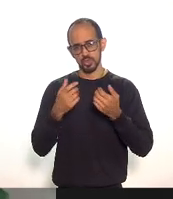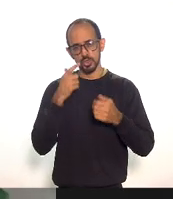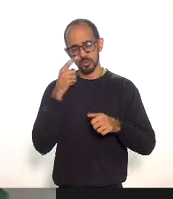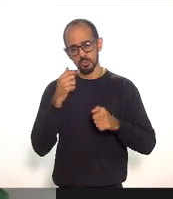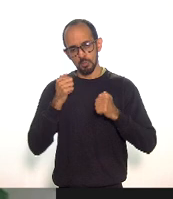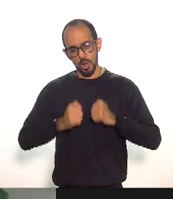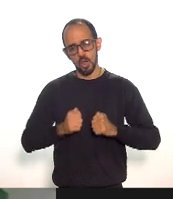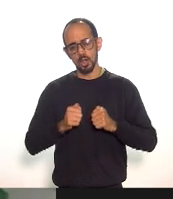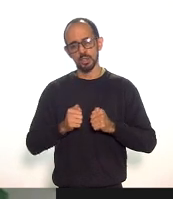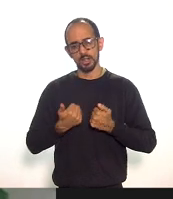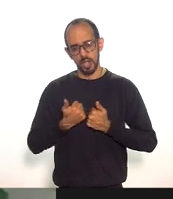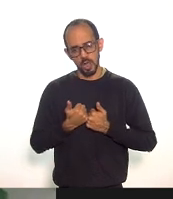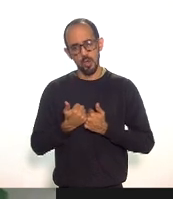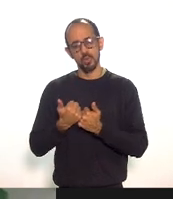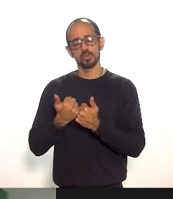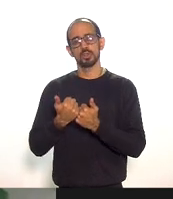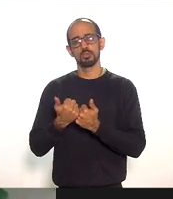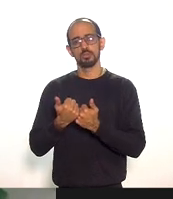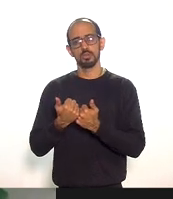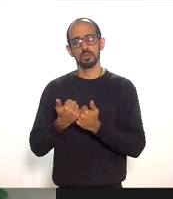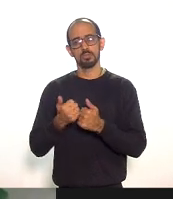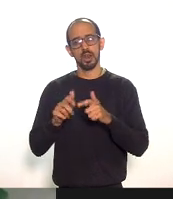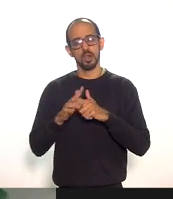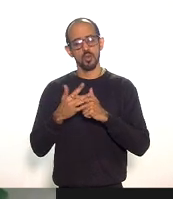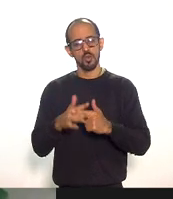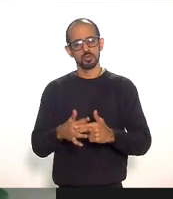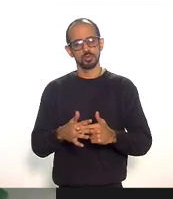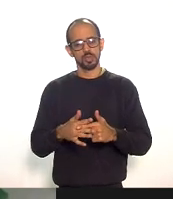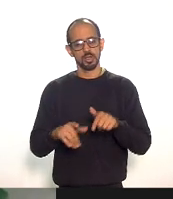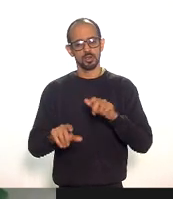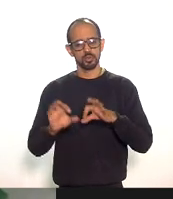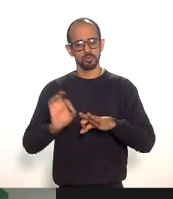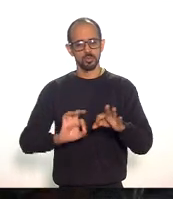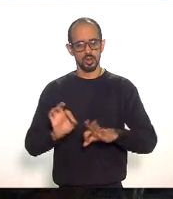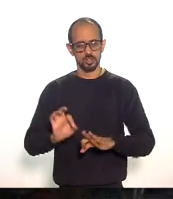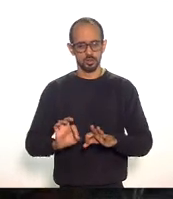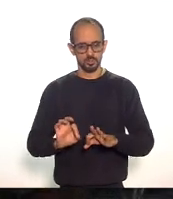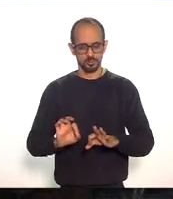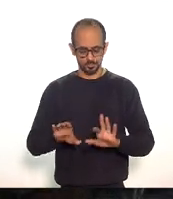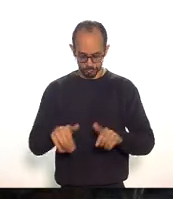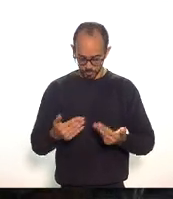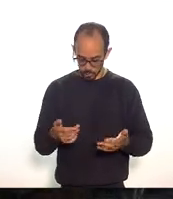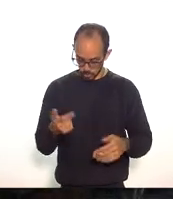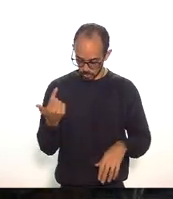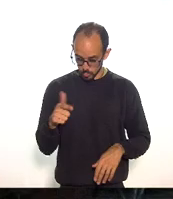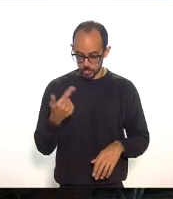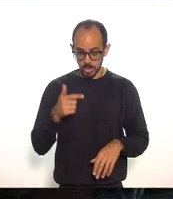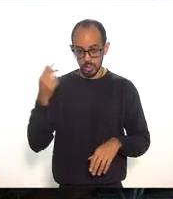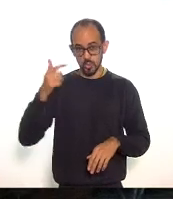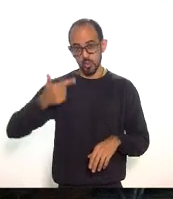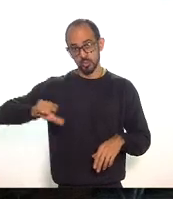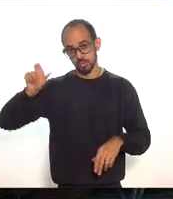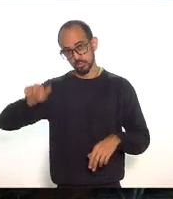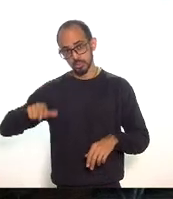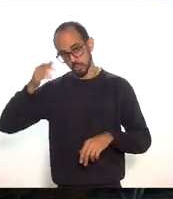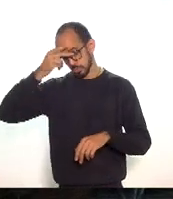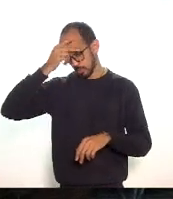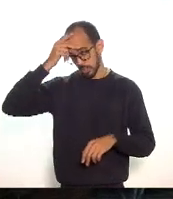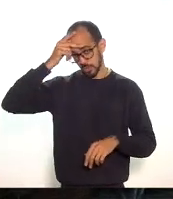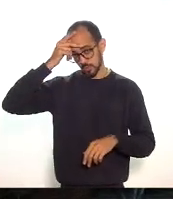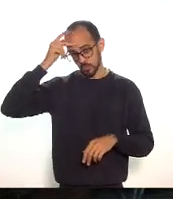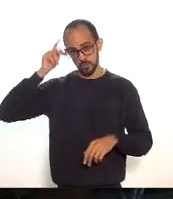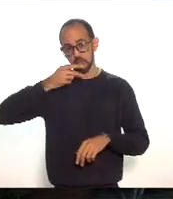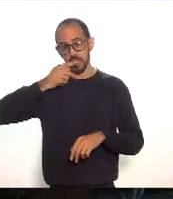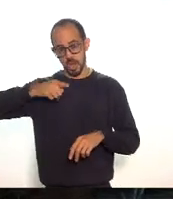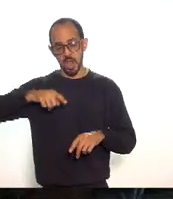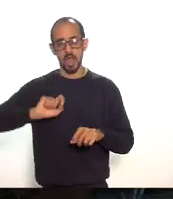contribuir para o aperfeiçoamento desse projeto. Muito obrigada. Não havendo quem queira discutir, encerrada a discussão, o presente proposta recebeu 13